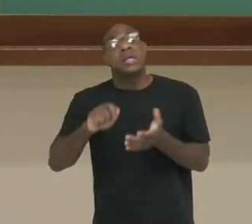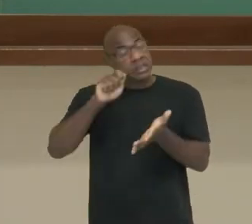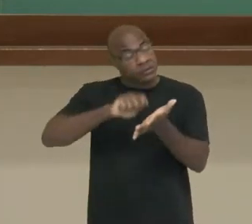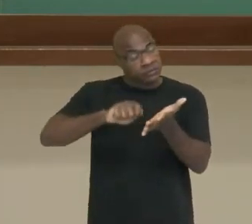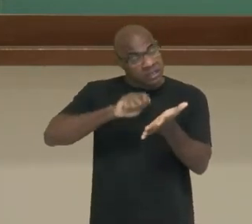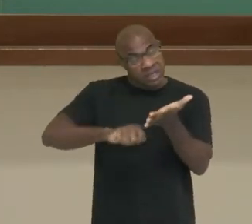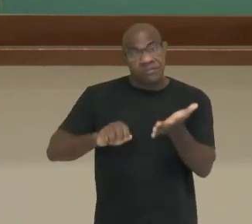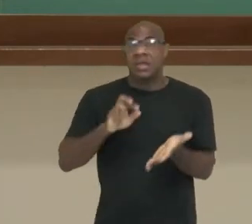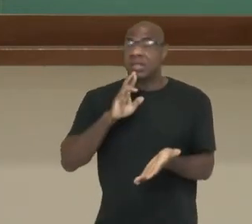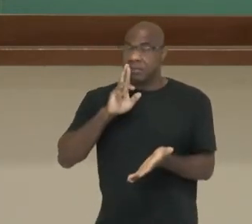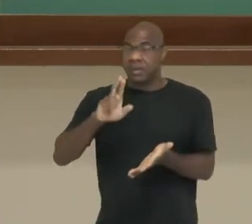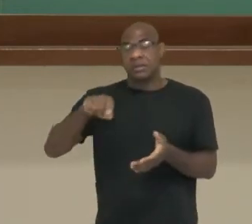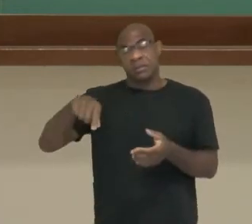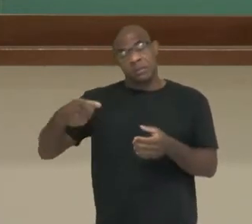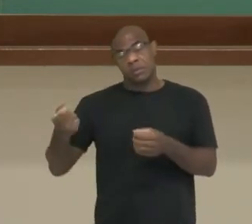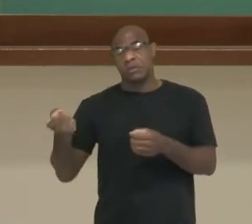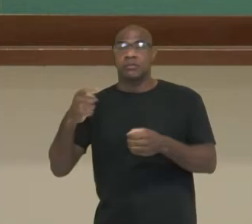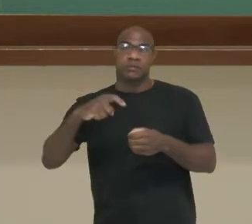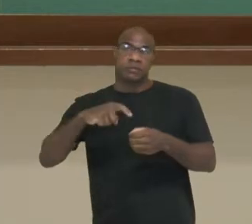Calma, calma.